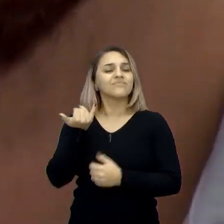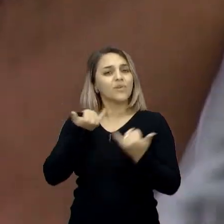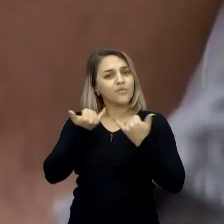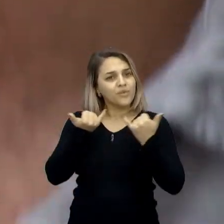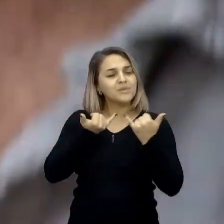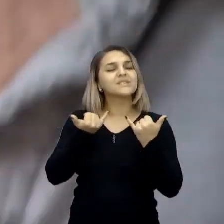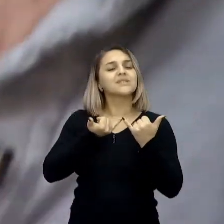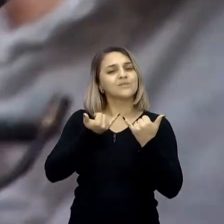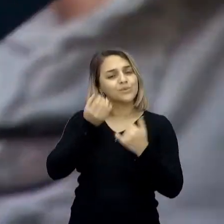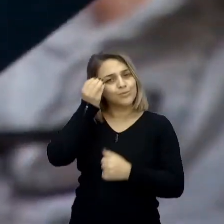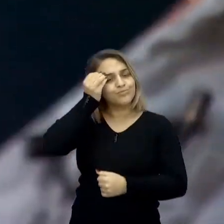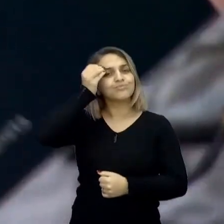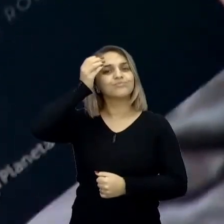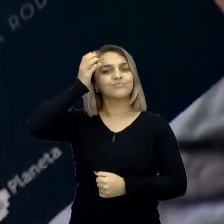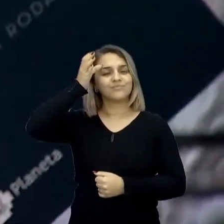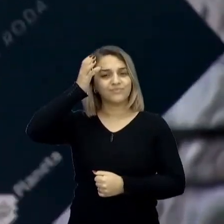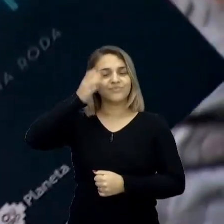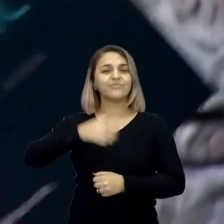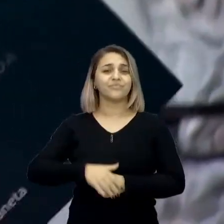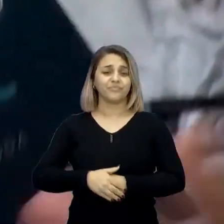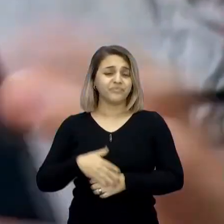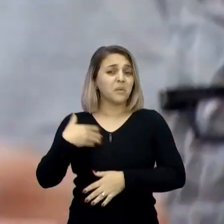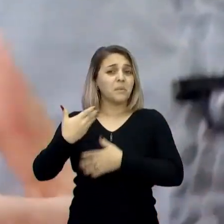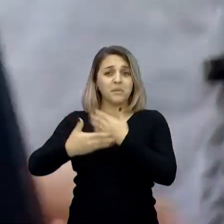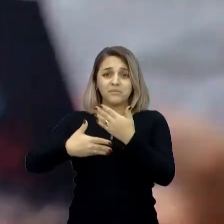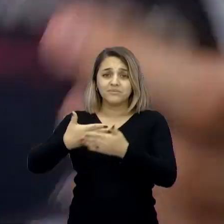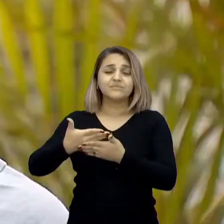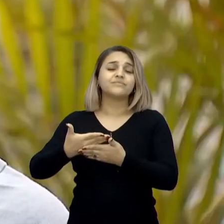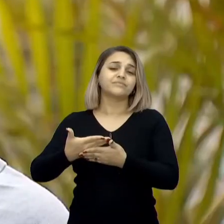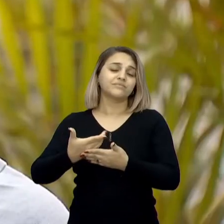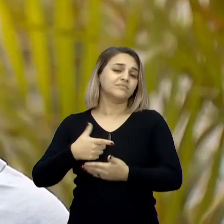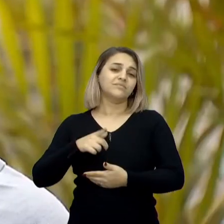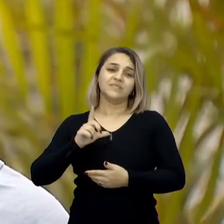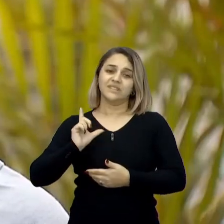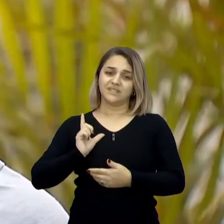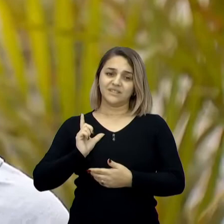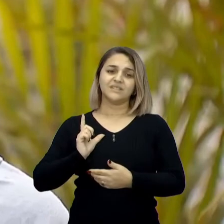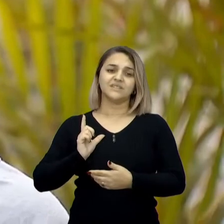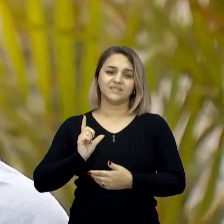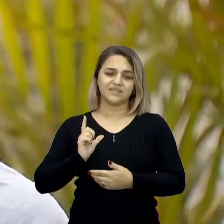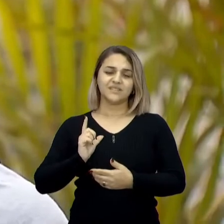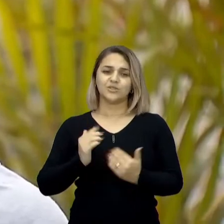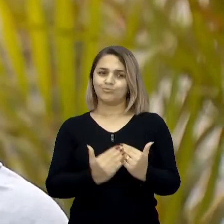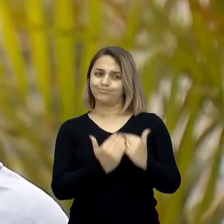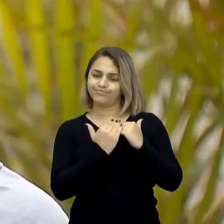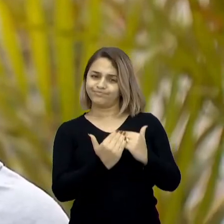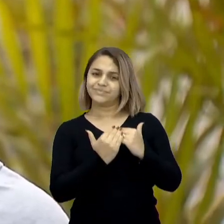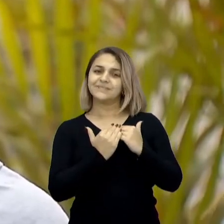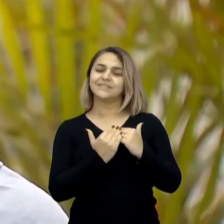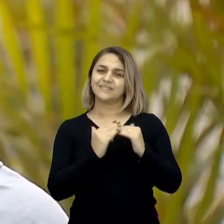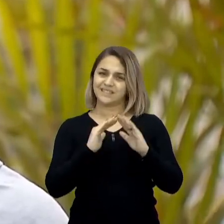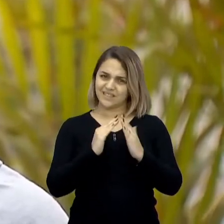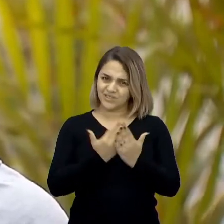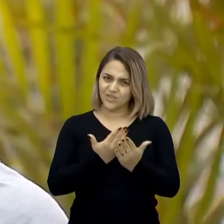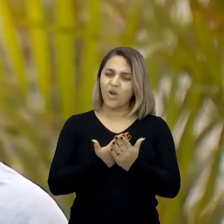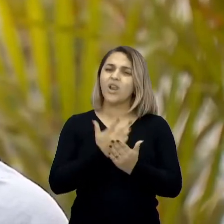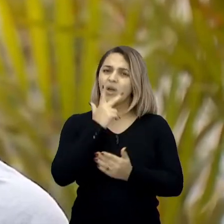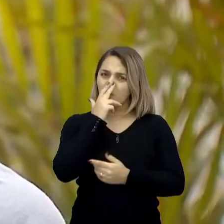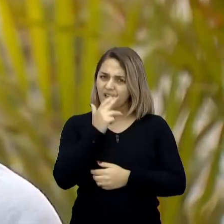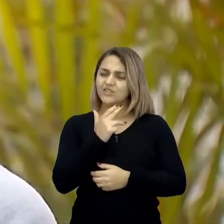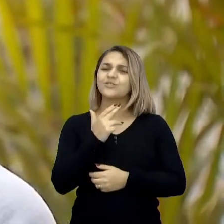para me dar informação e para não quebrar tanta cabeça assim na prática. Deve ser discutido na escola, porque acho que a escola faz parte do